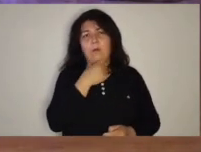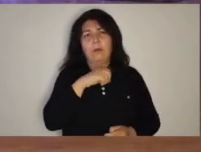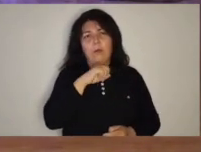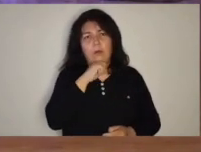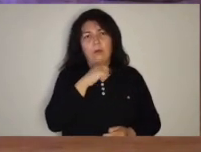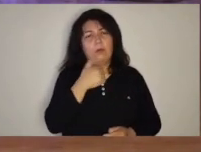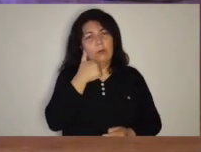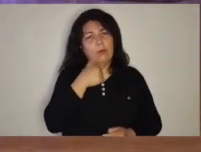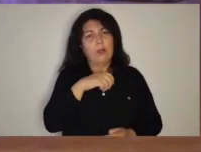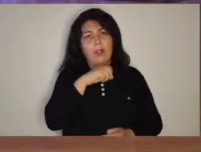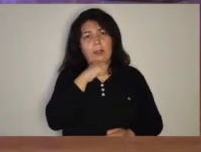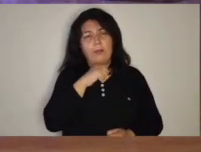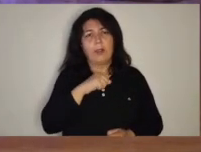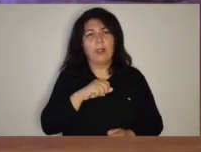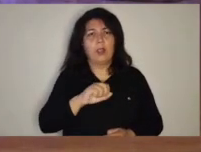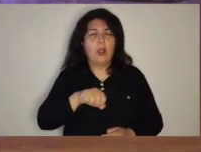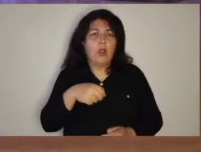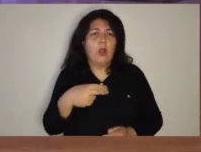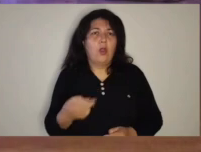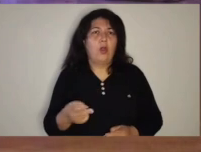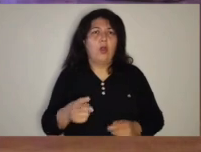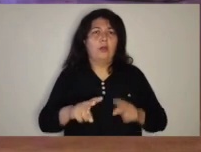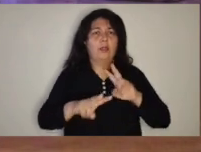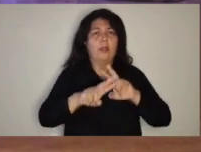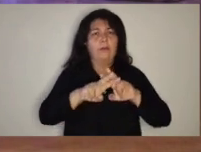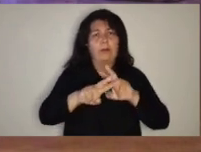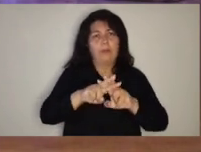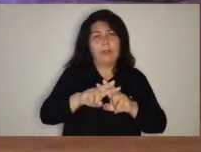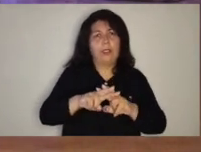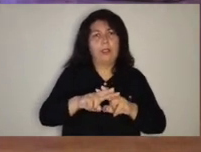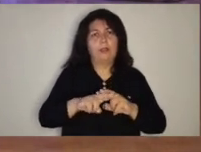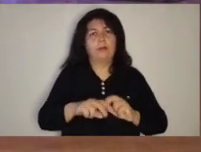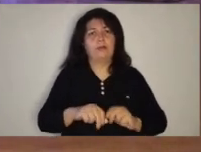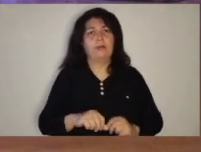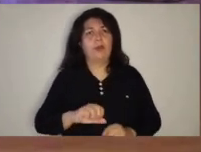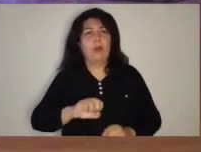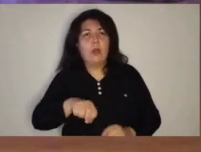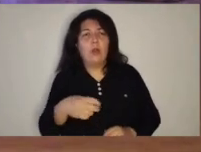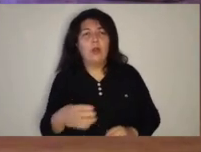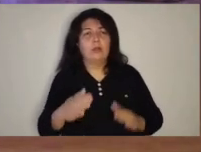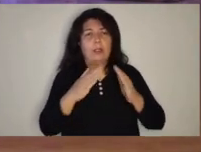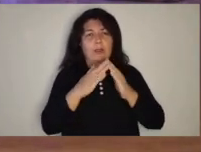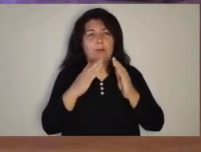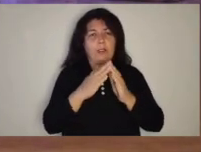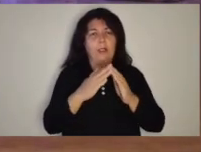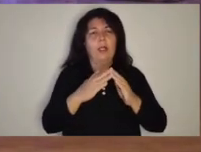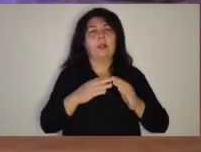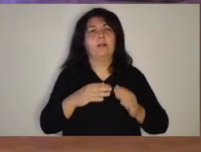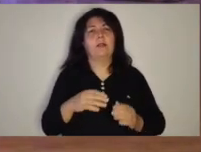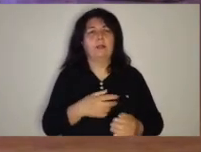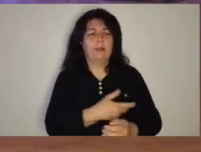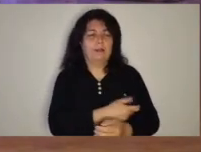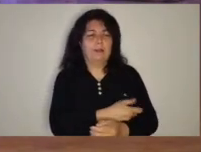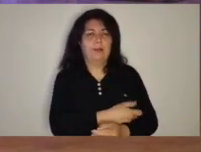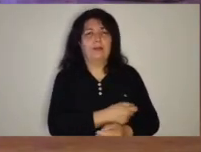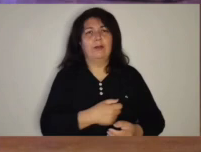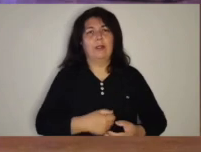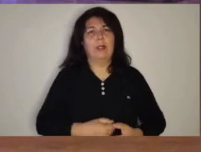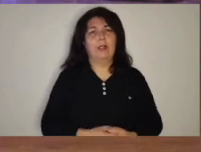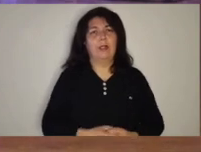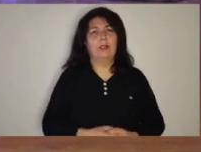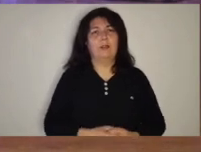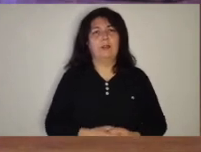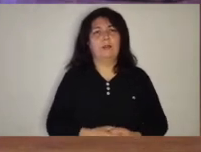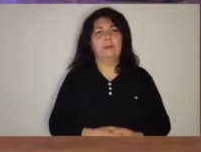estavam presos, ou porque estavam em casas de recuperação, e elas estavam ali sozinhas, irmãos. E aí você ia fazer o